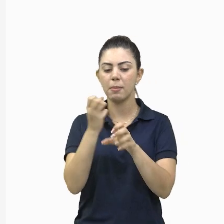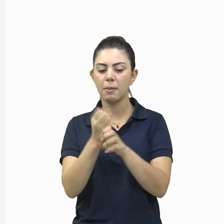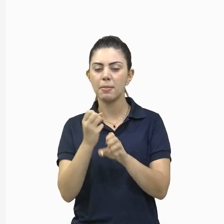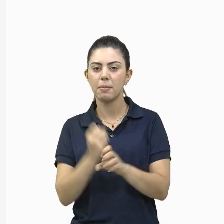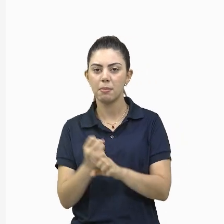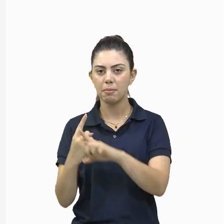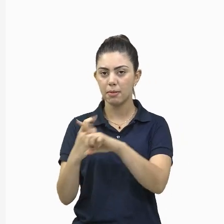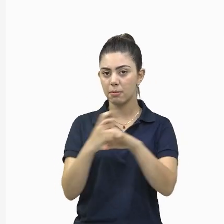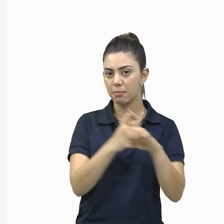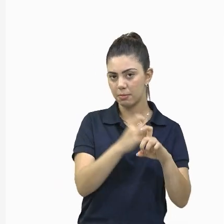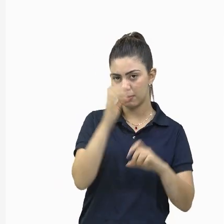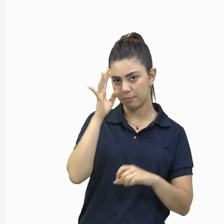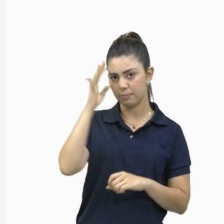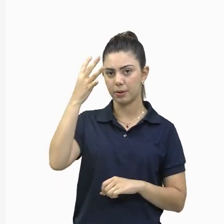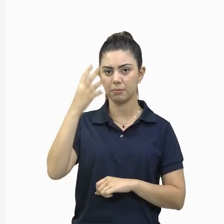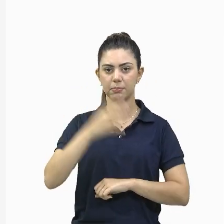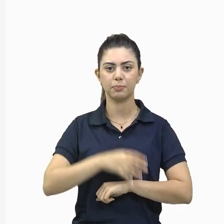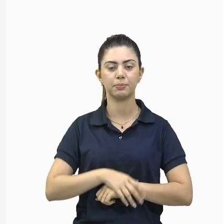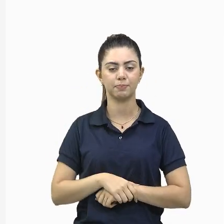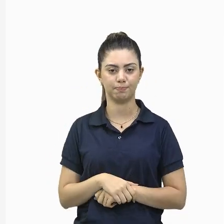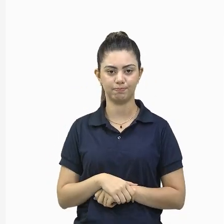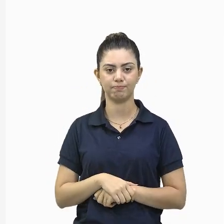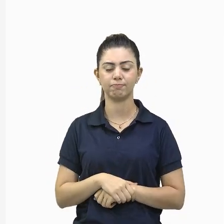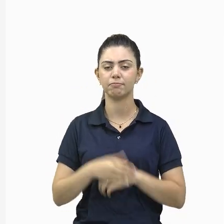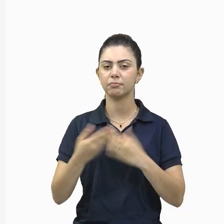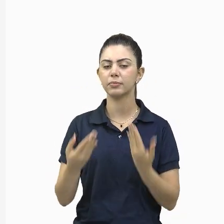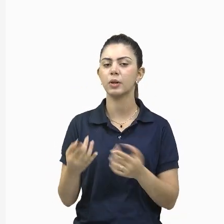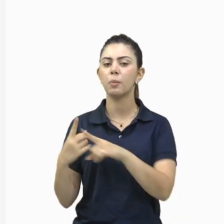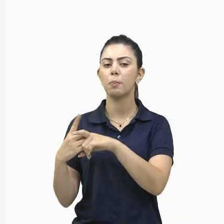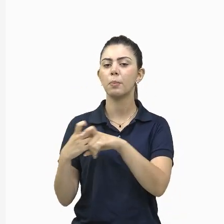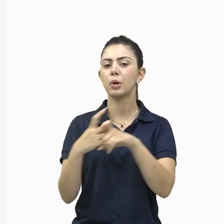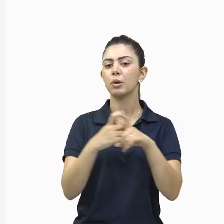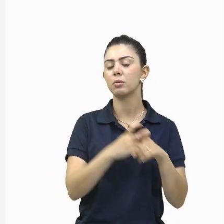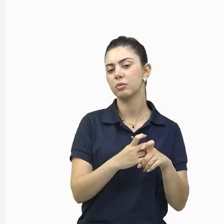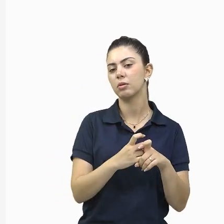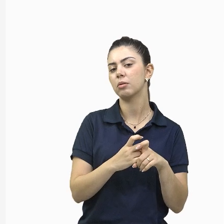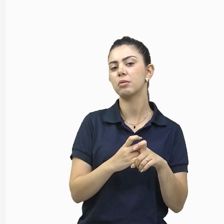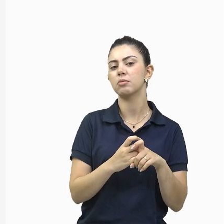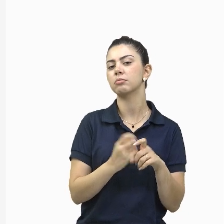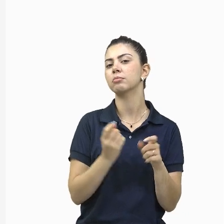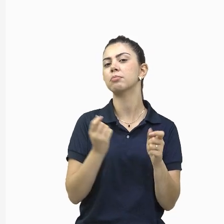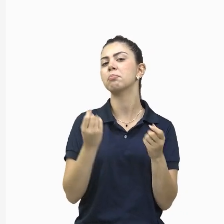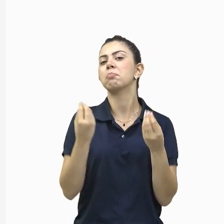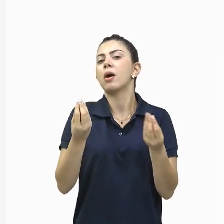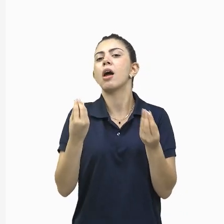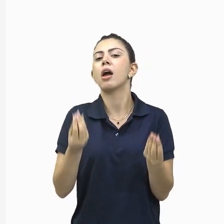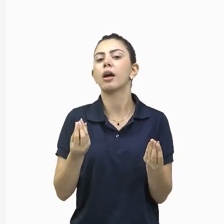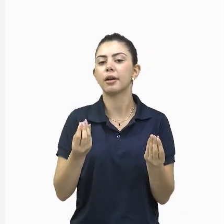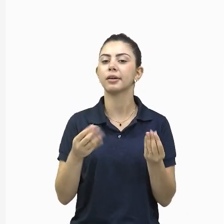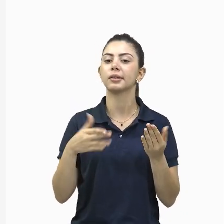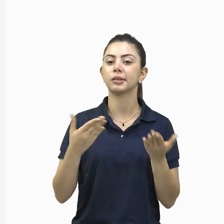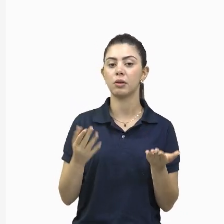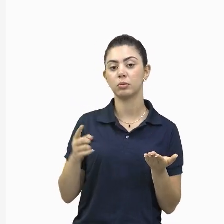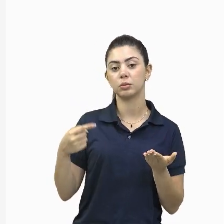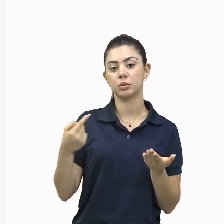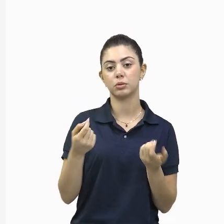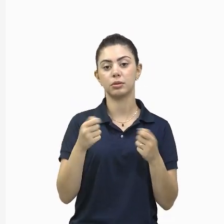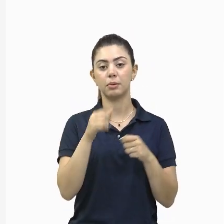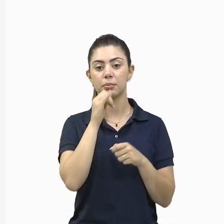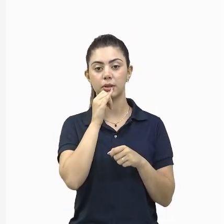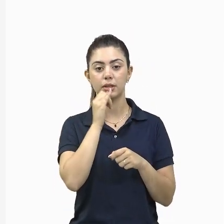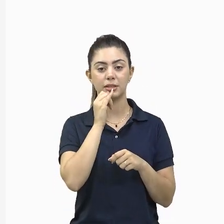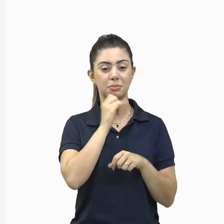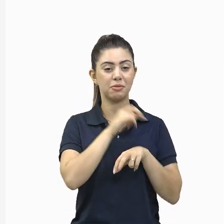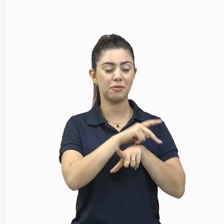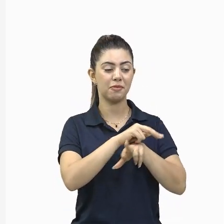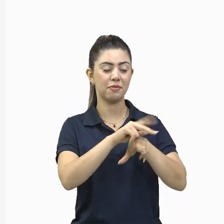Os polinômios são extremamente úteis para modelar e resolver uma variedade